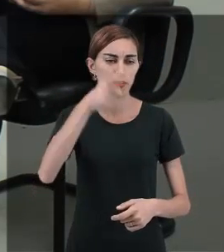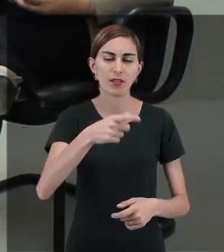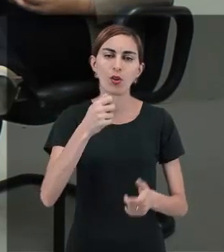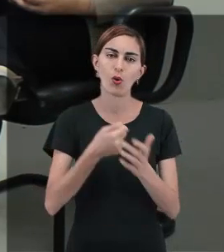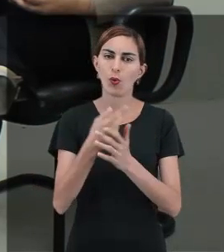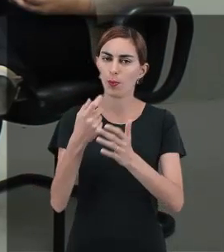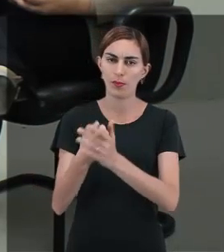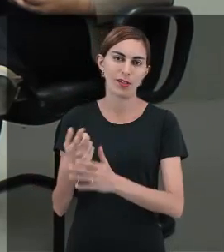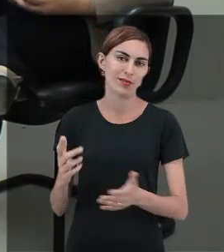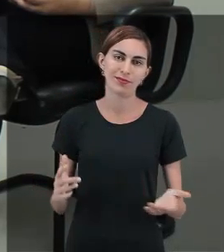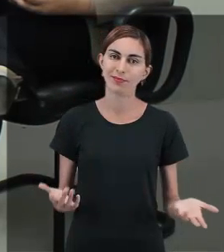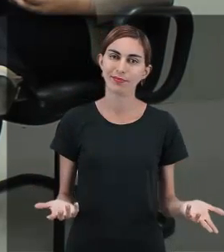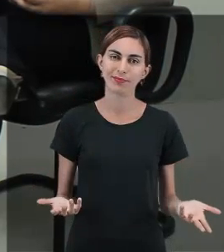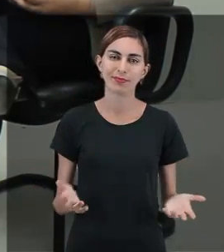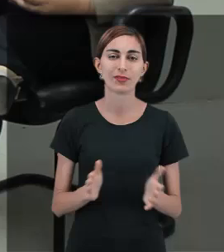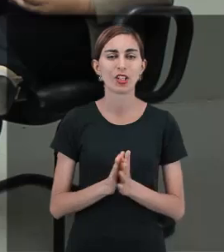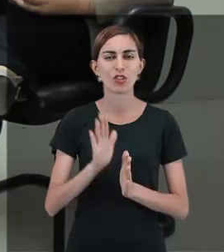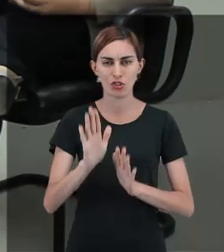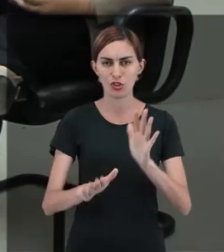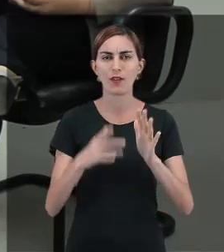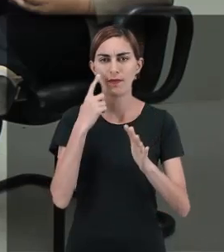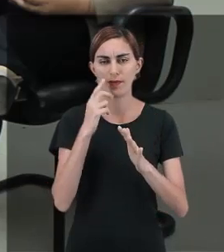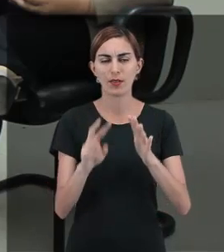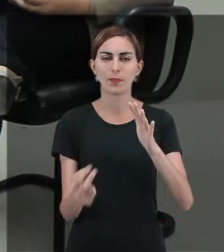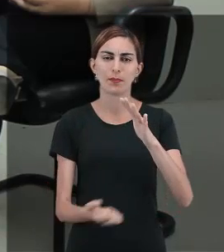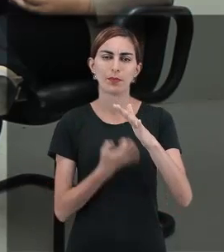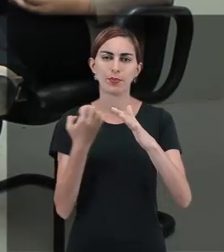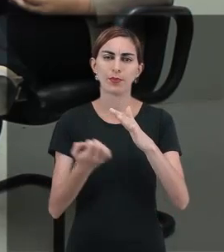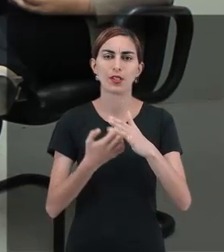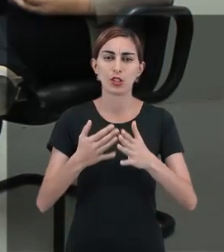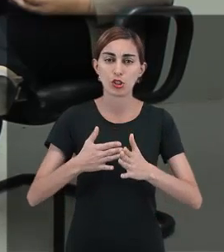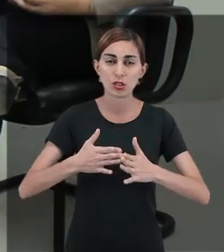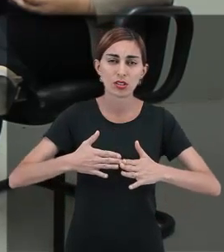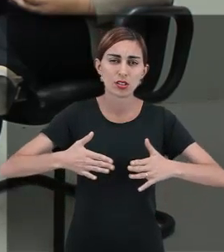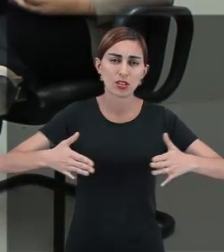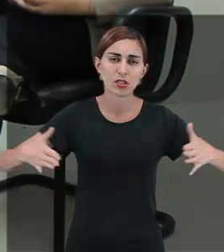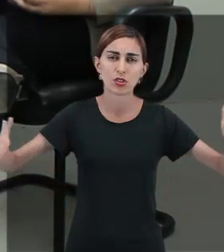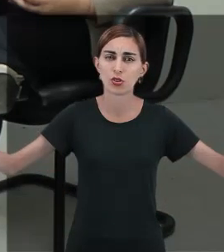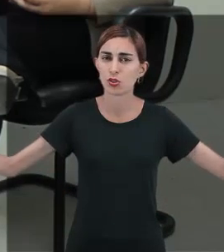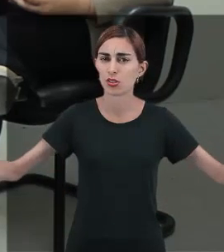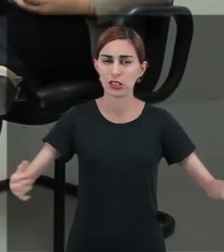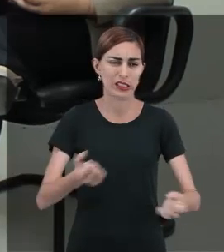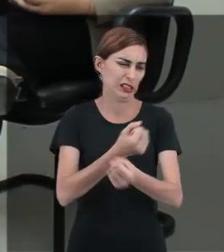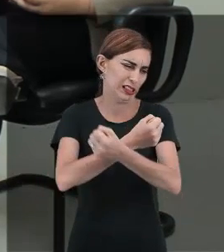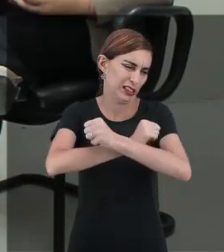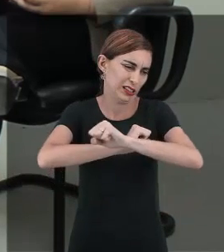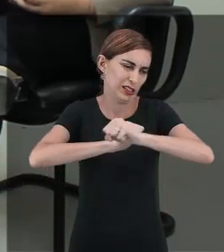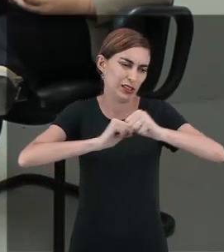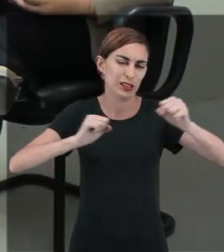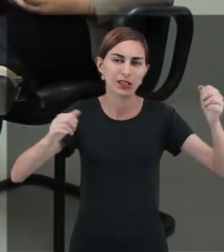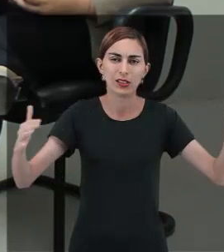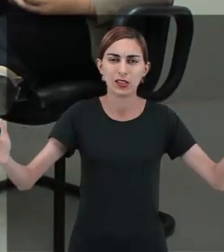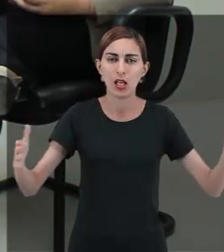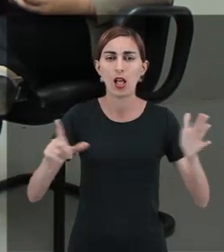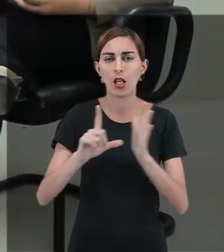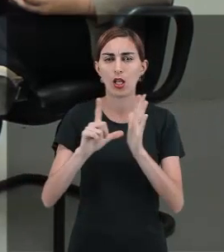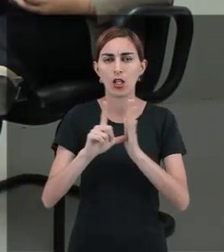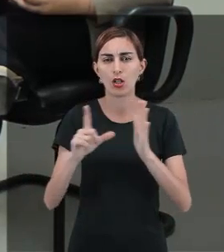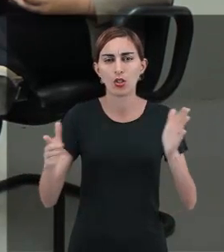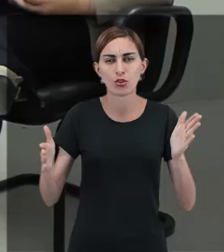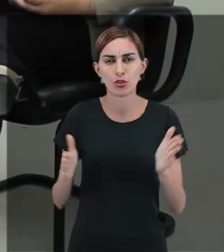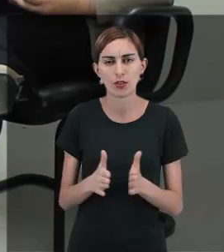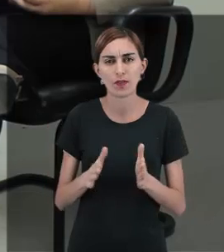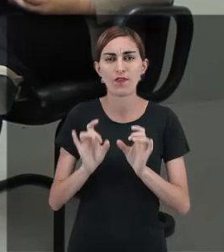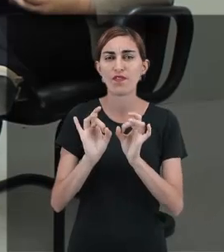não acontece muitas vezes. Eu já peguei empresas que têm um espaço físico 4 vezes maior do que a outra, né? E a loja menor vendia